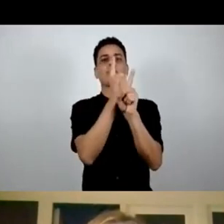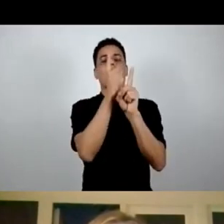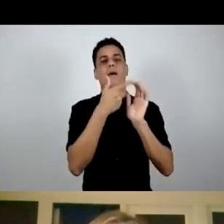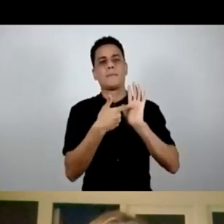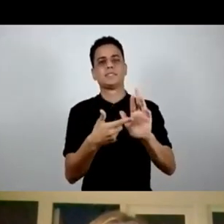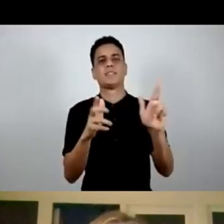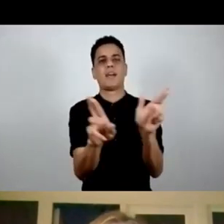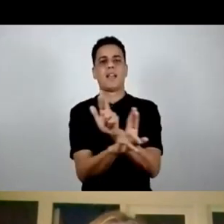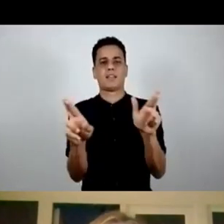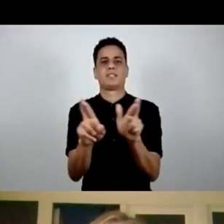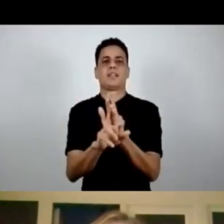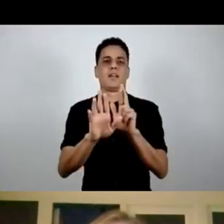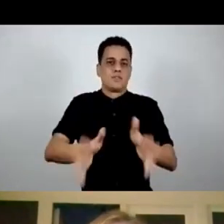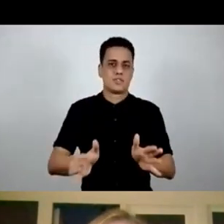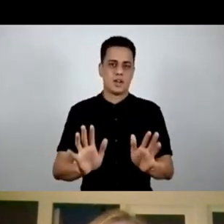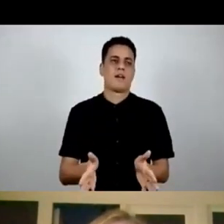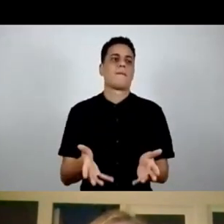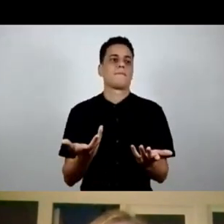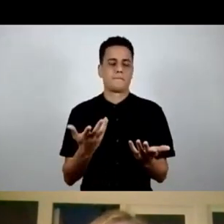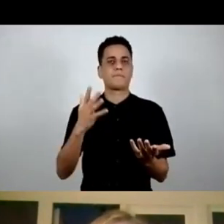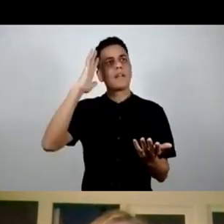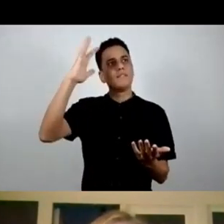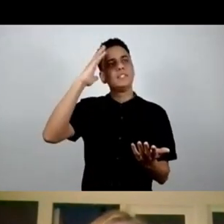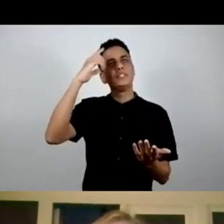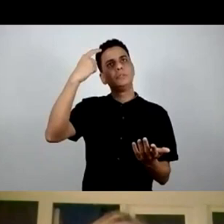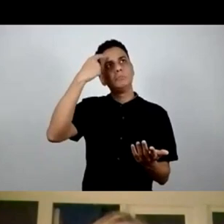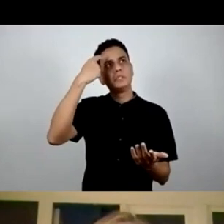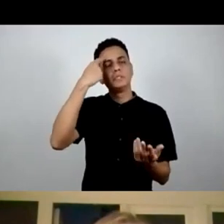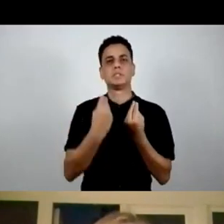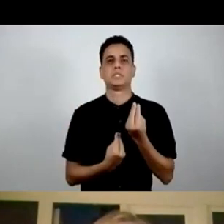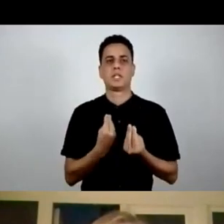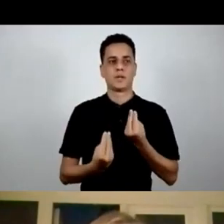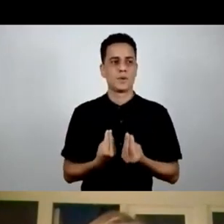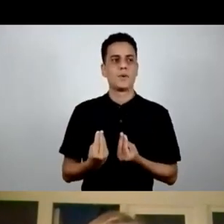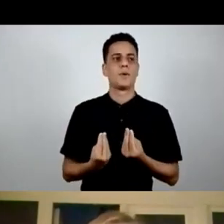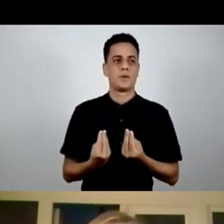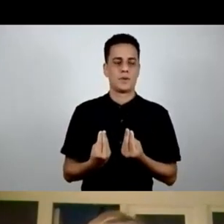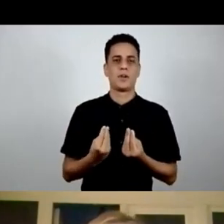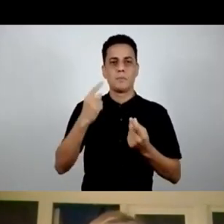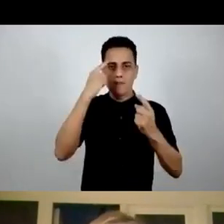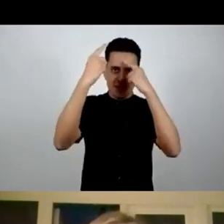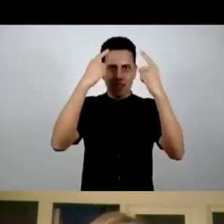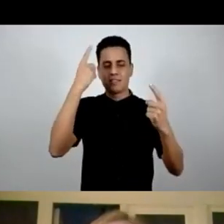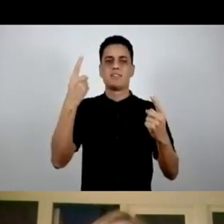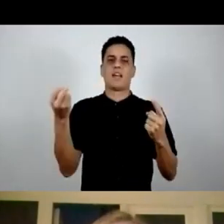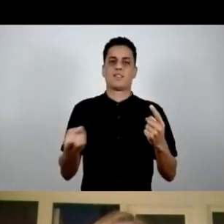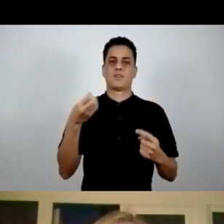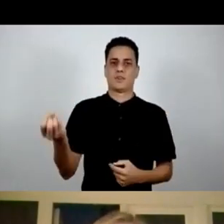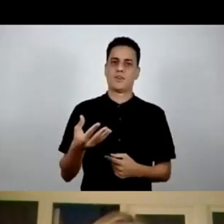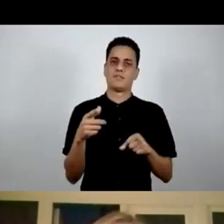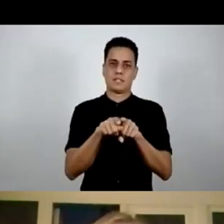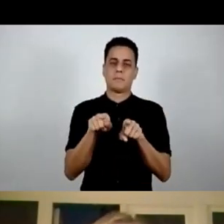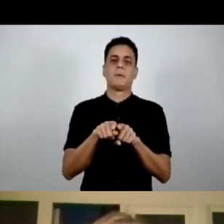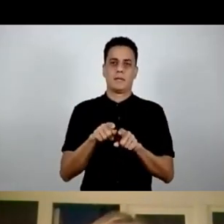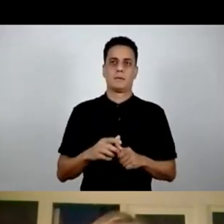relação já existente, em vez de pensar que não existe e de reinventar a roda, como se diz.